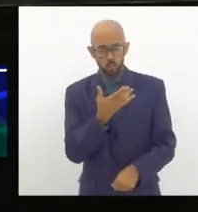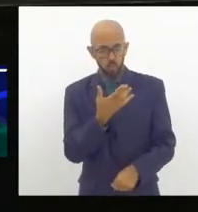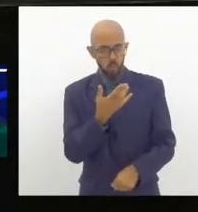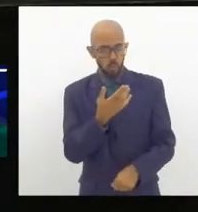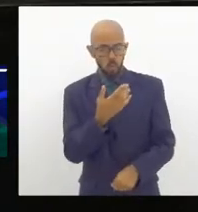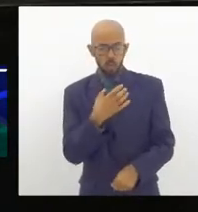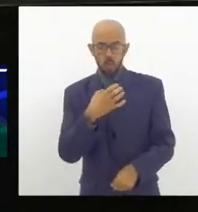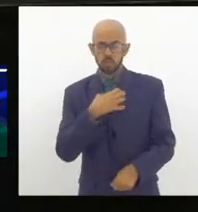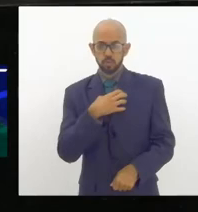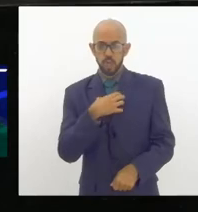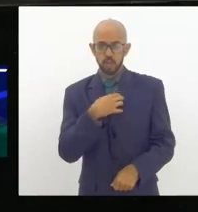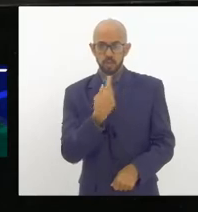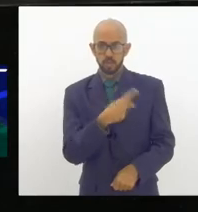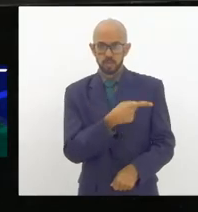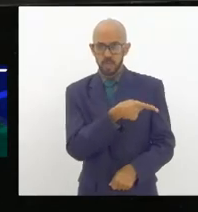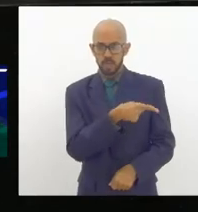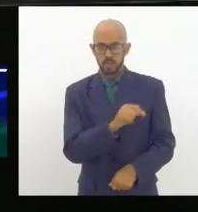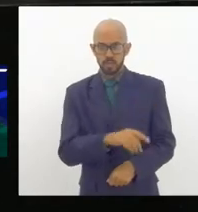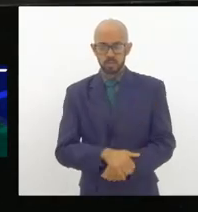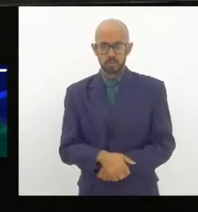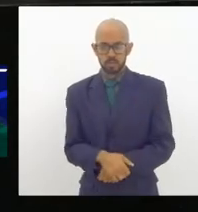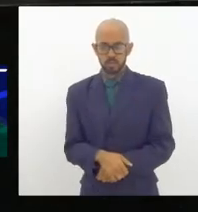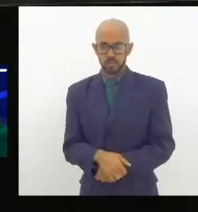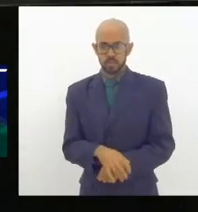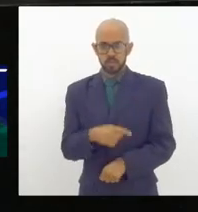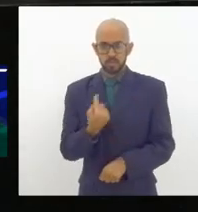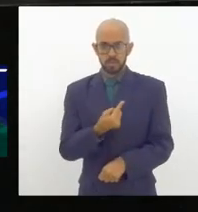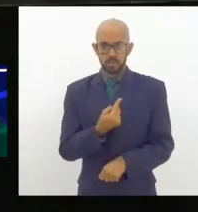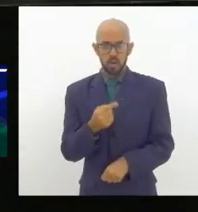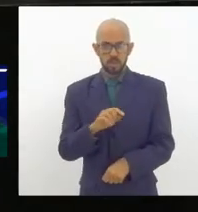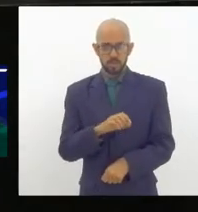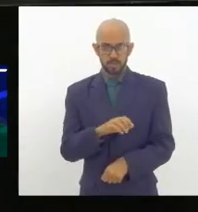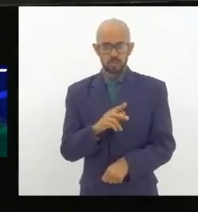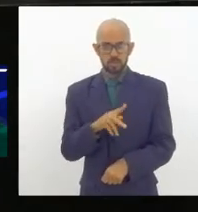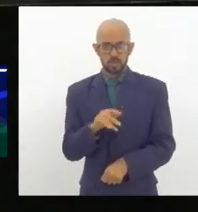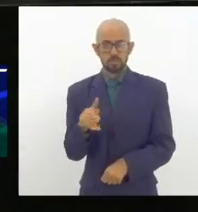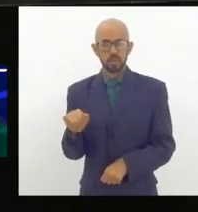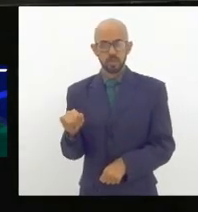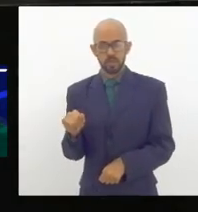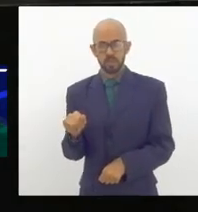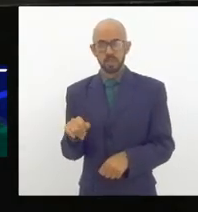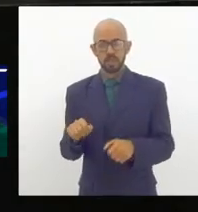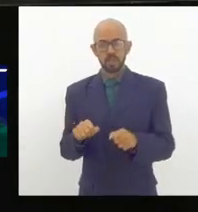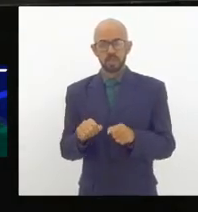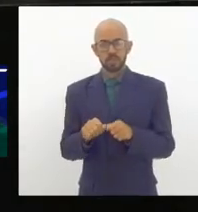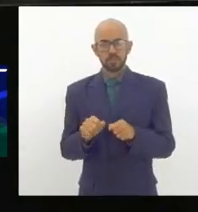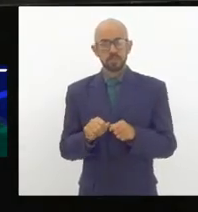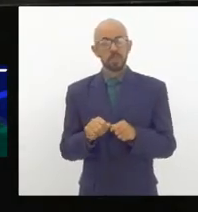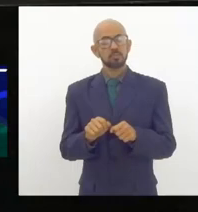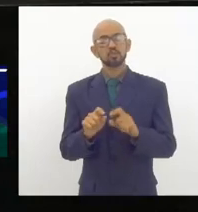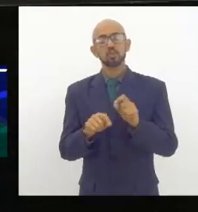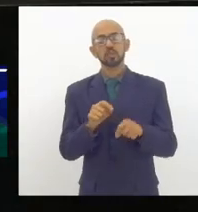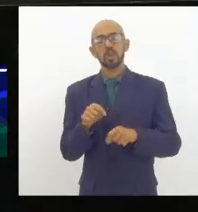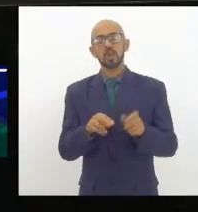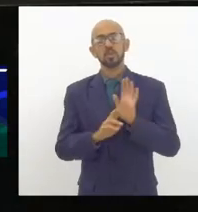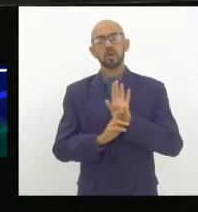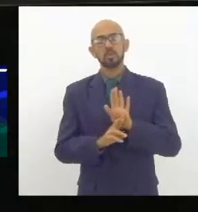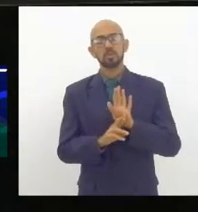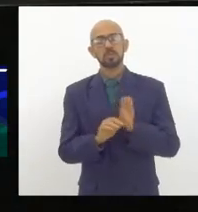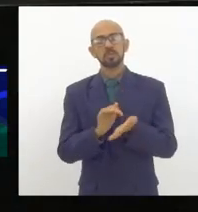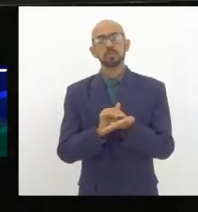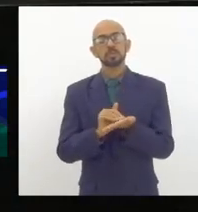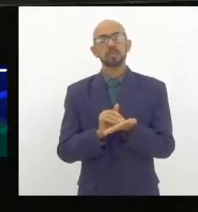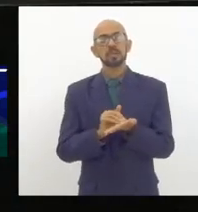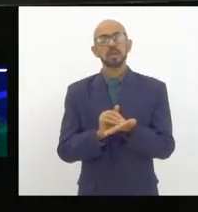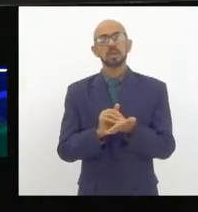dele e nós esprememos nessa CP que a palavra não é vulgar mas que nós fizemos prendemos contra a parede o representante da secreta